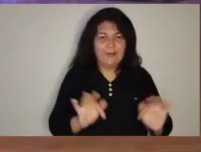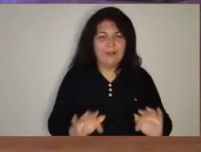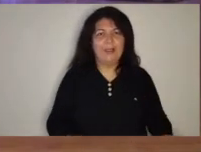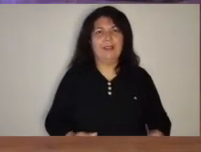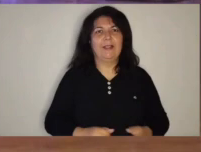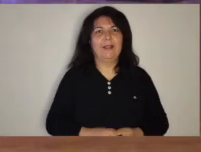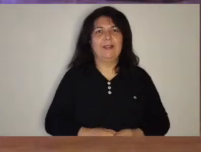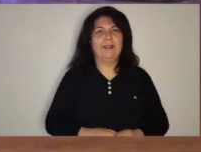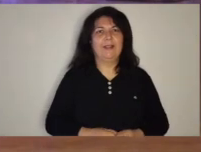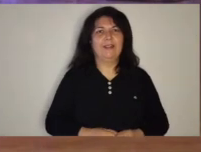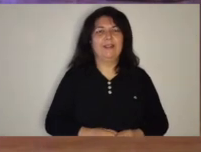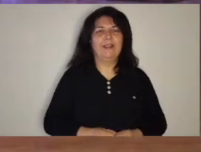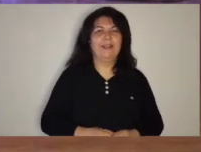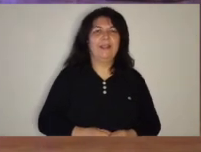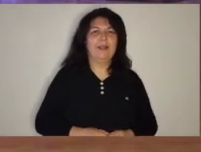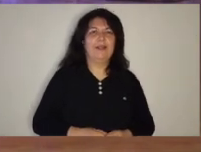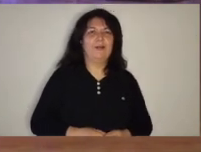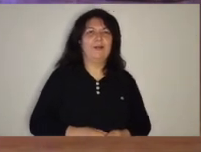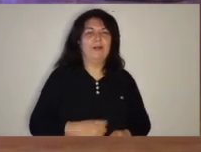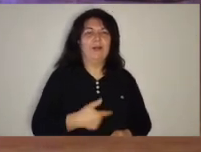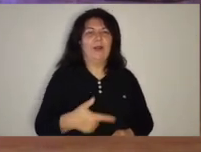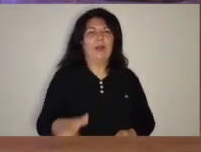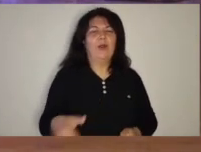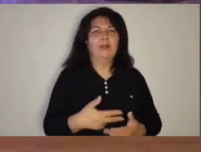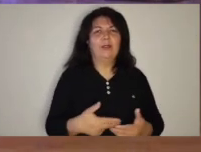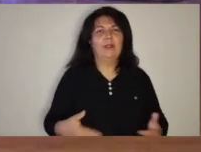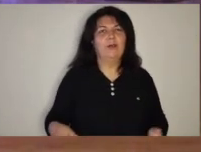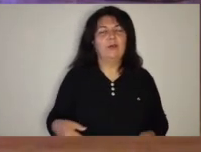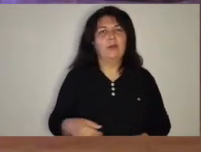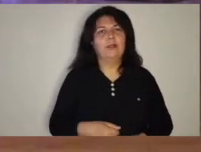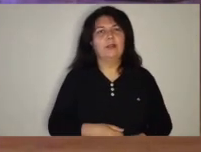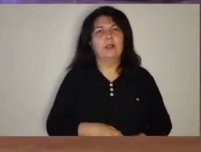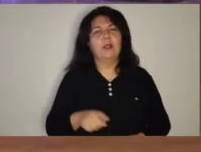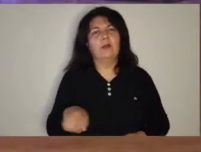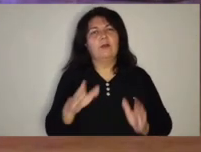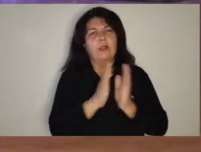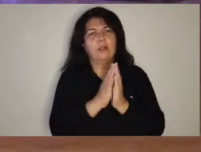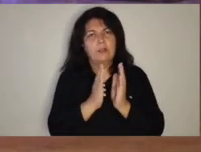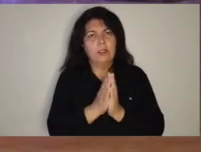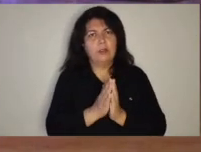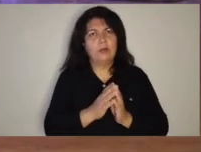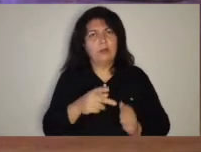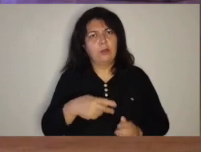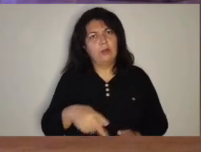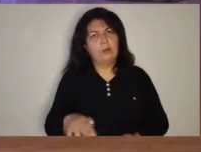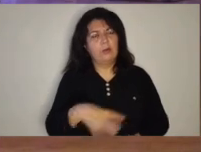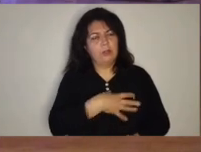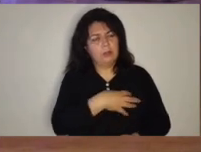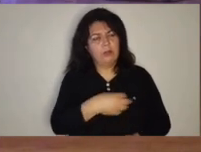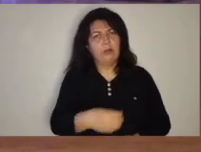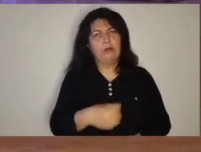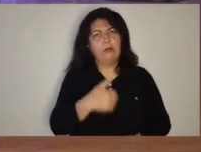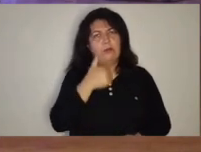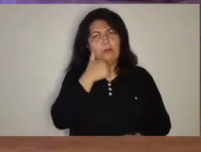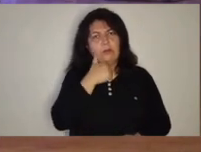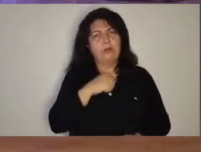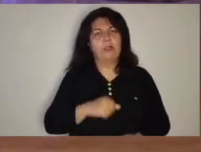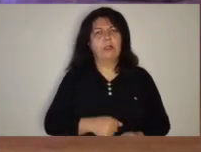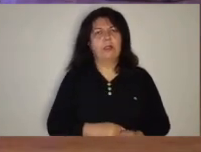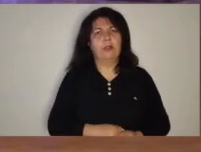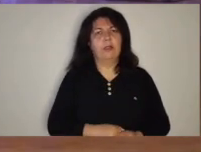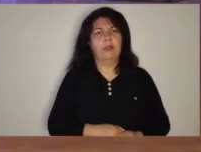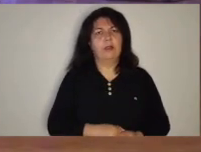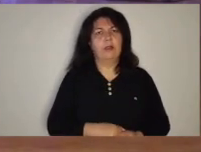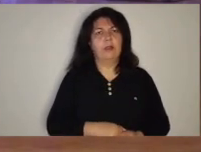entendendo o mistério? Outra coisa, irmãos, seu filho, sua filha. Você não orou pelo seu filho e pela sua